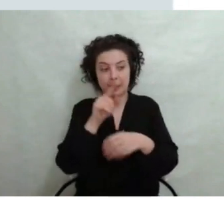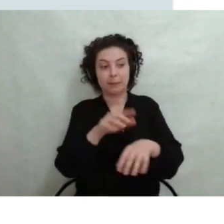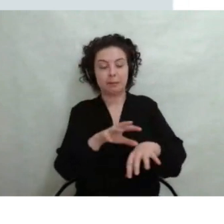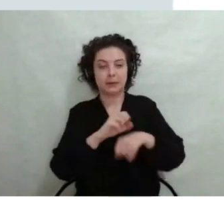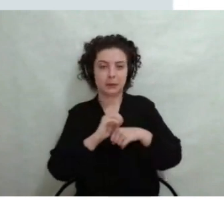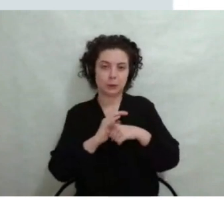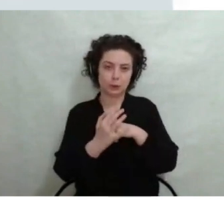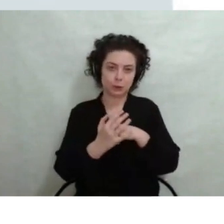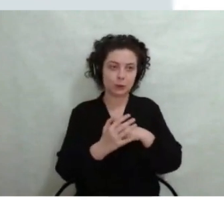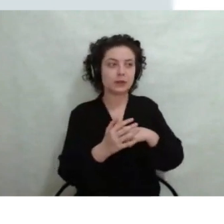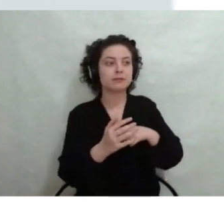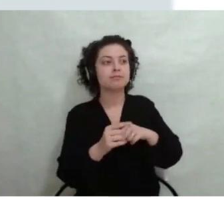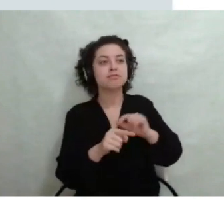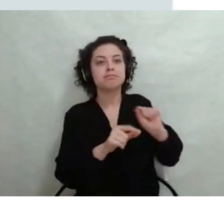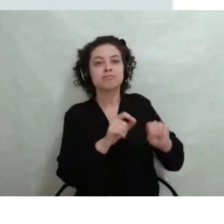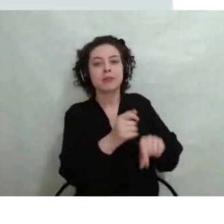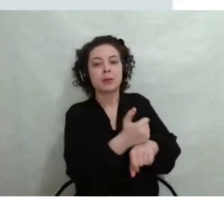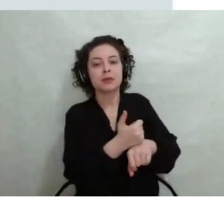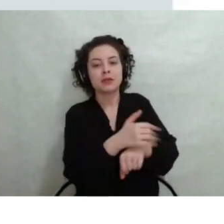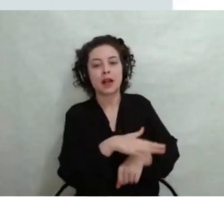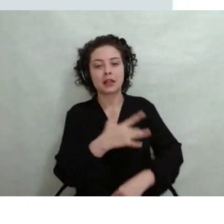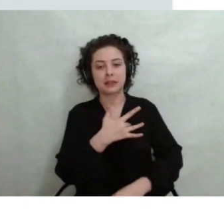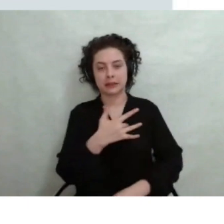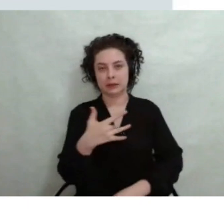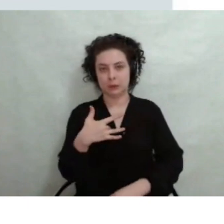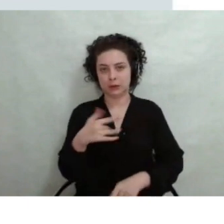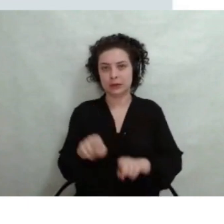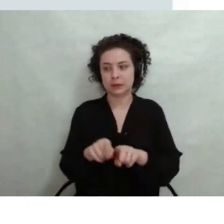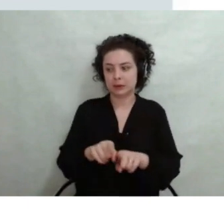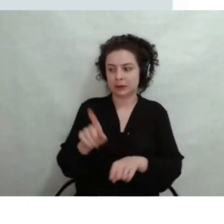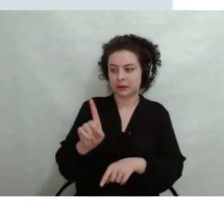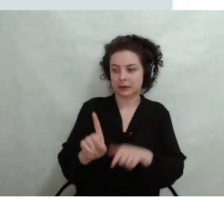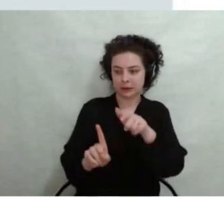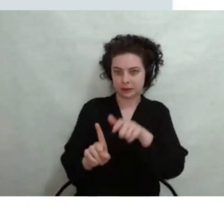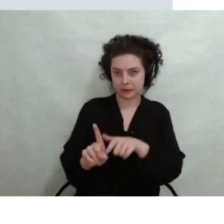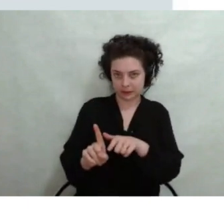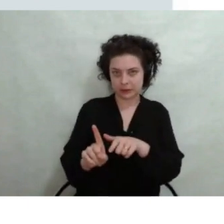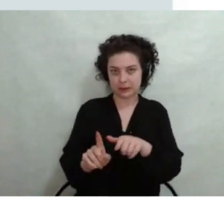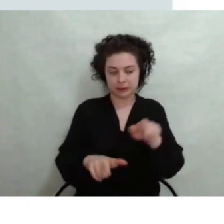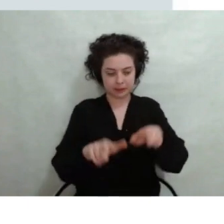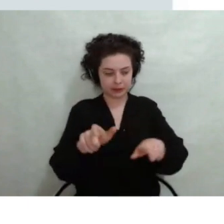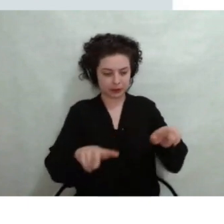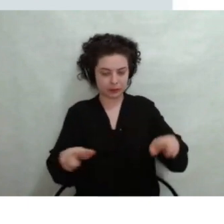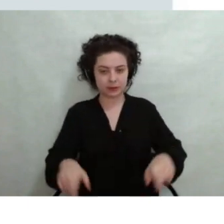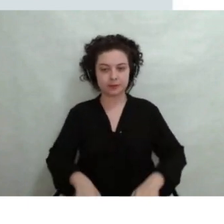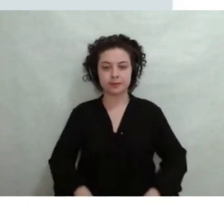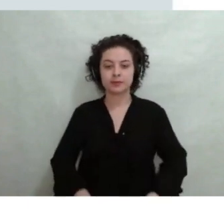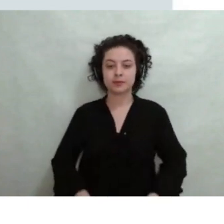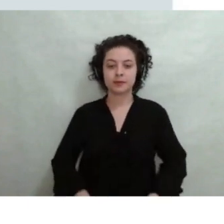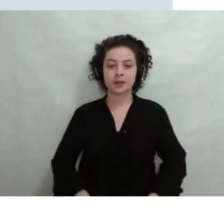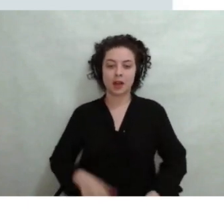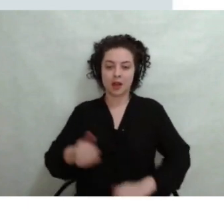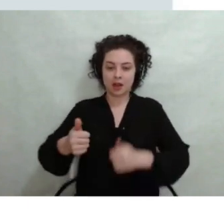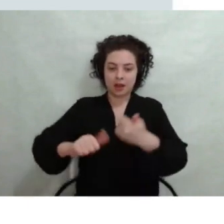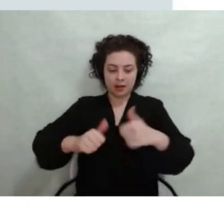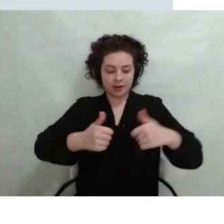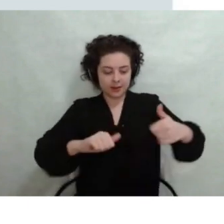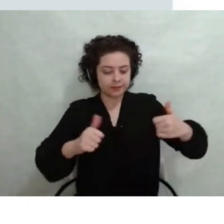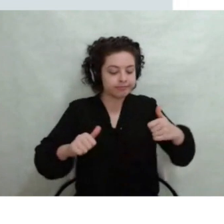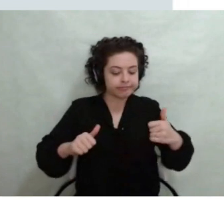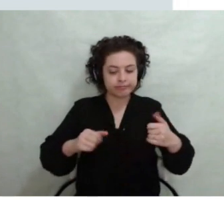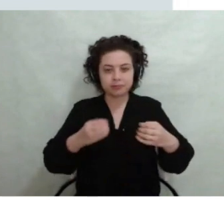saúde e também dos pacientes. Também a avaliação dos equipamentos de